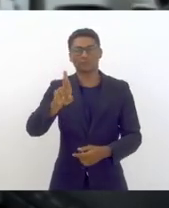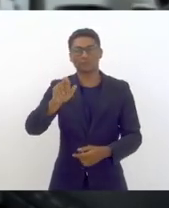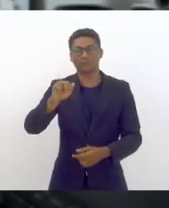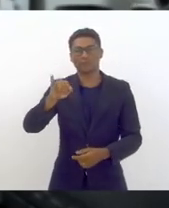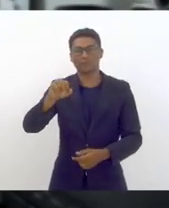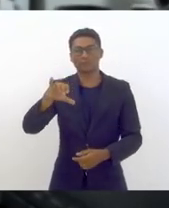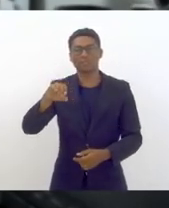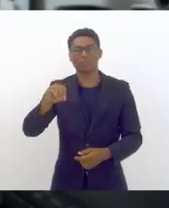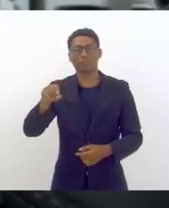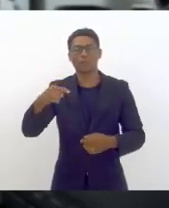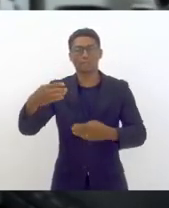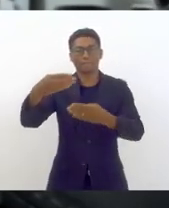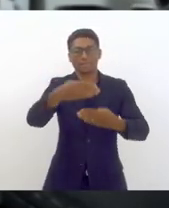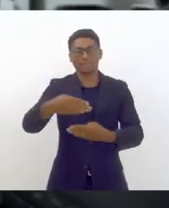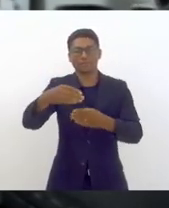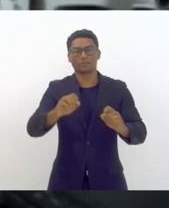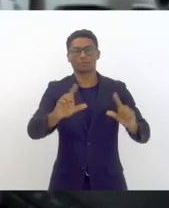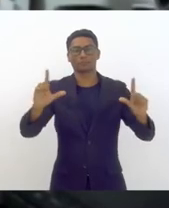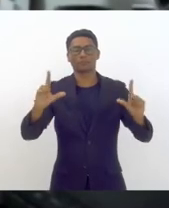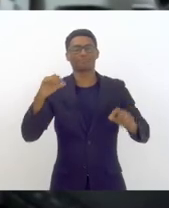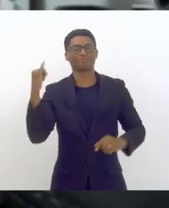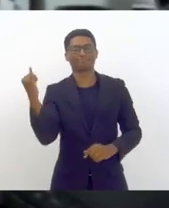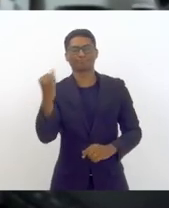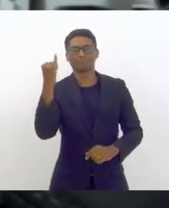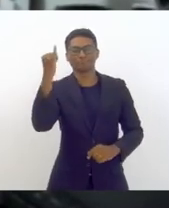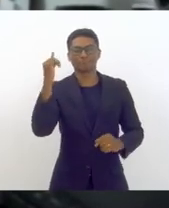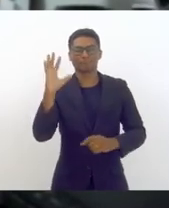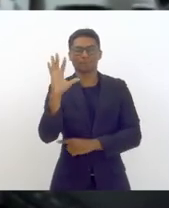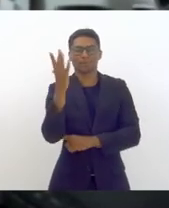apresentação brilhante, as questões ambientais também.